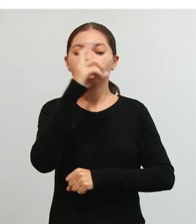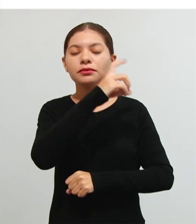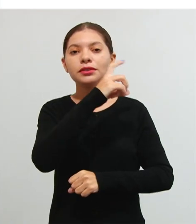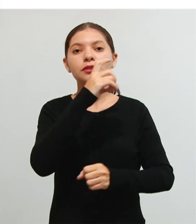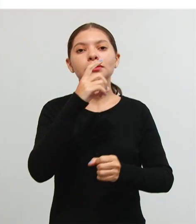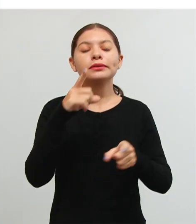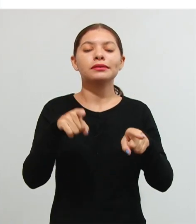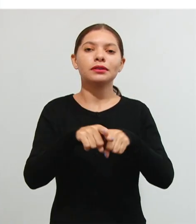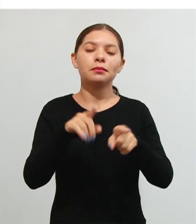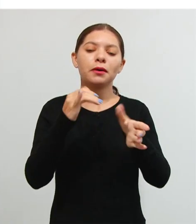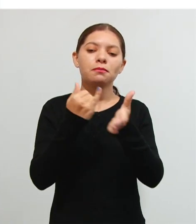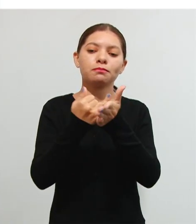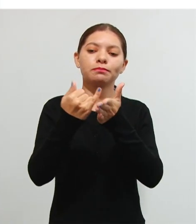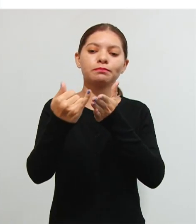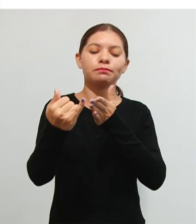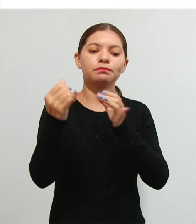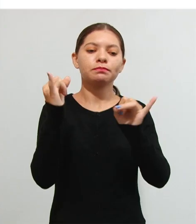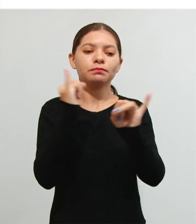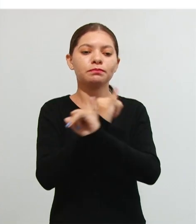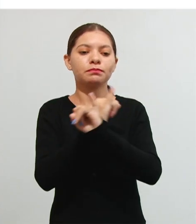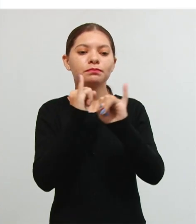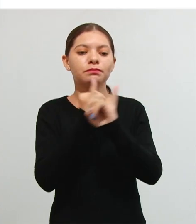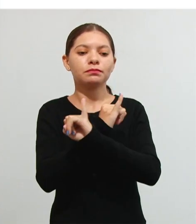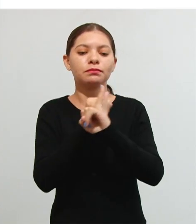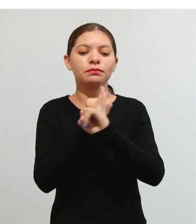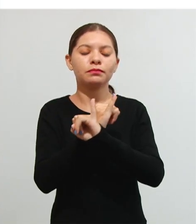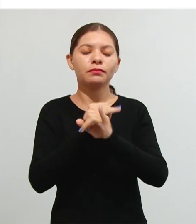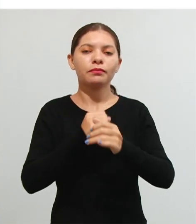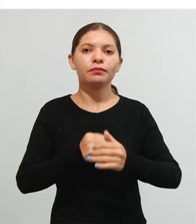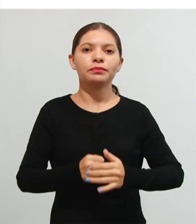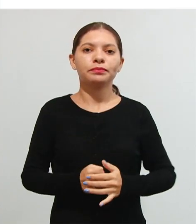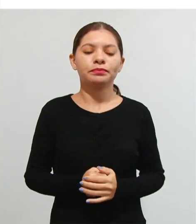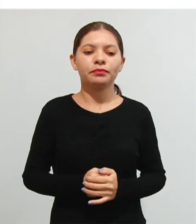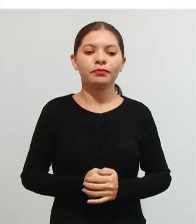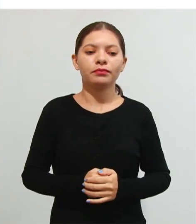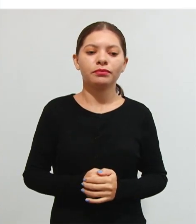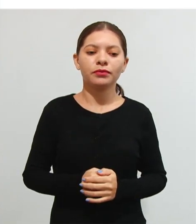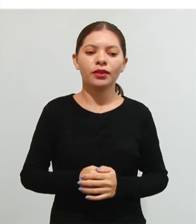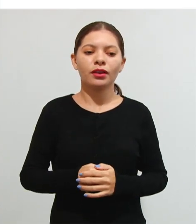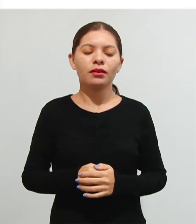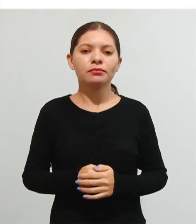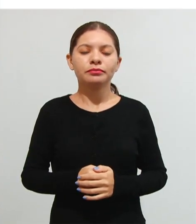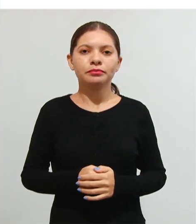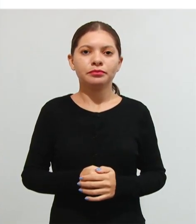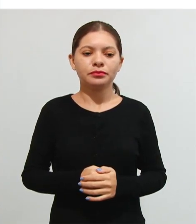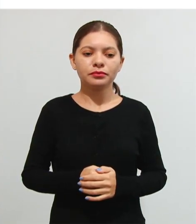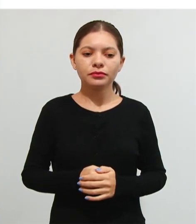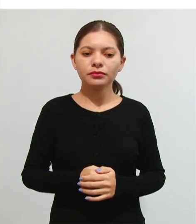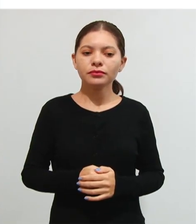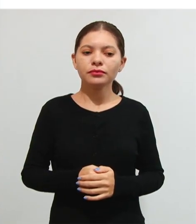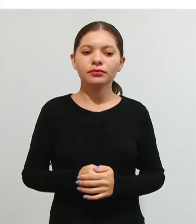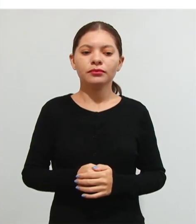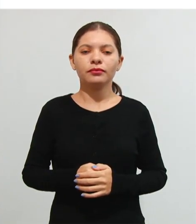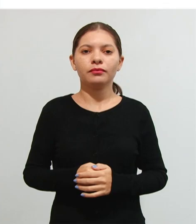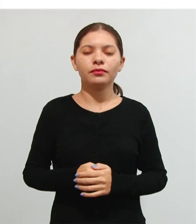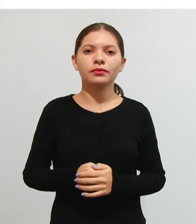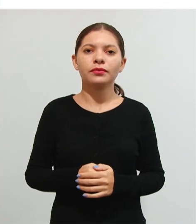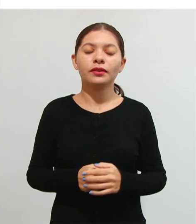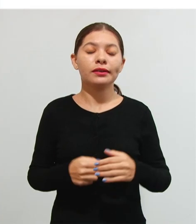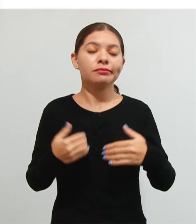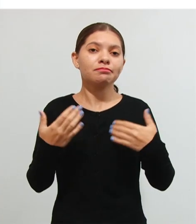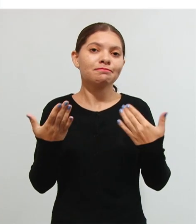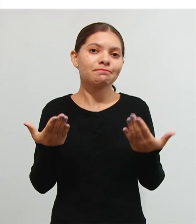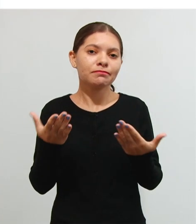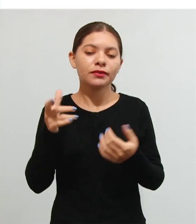tem uma vontade reduzida, né, de socializar, tem leve fixação nos seus interesses restritos.